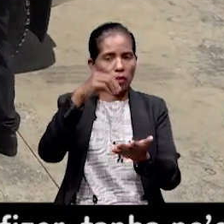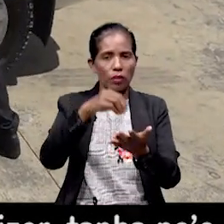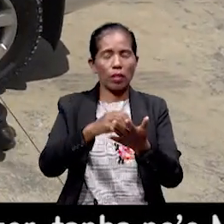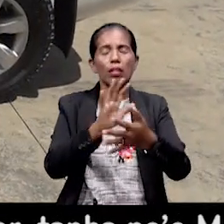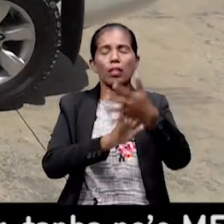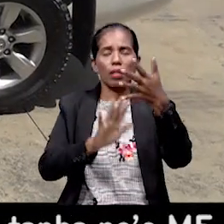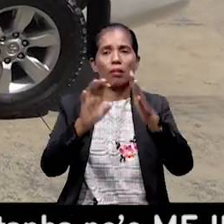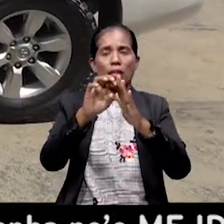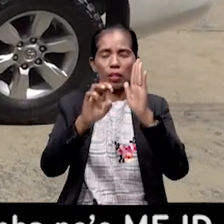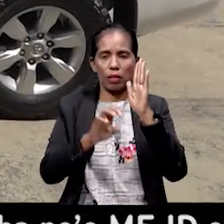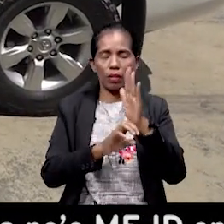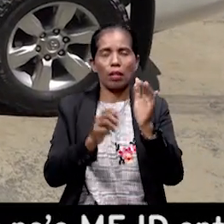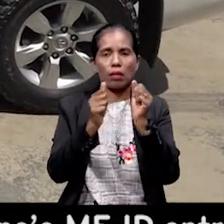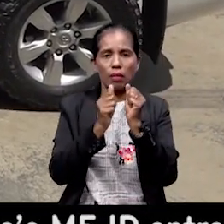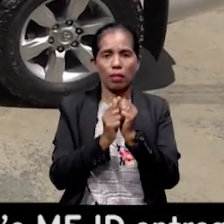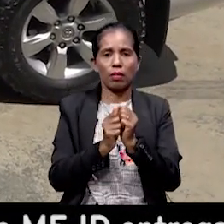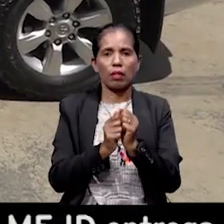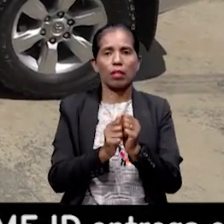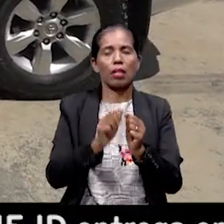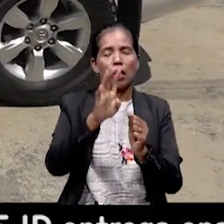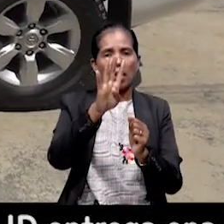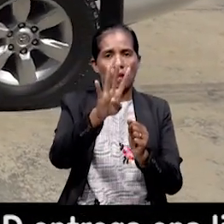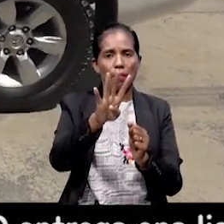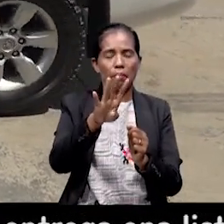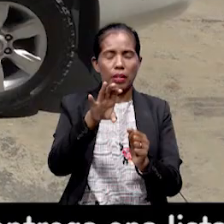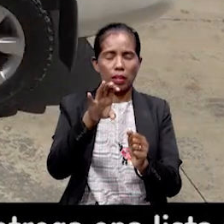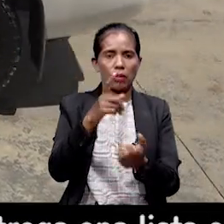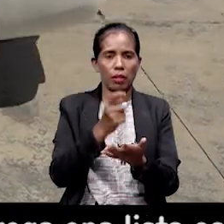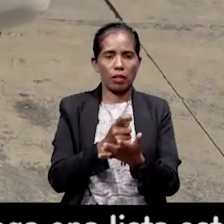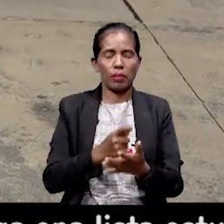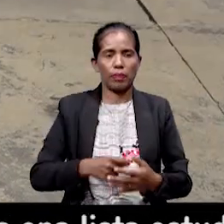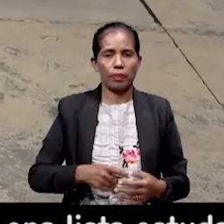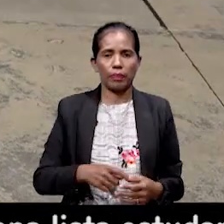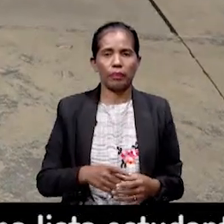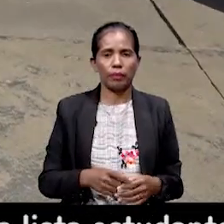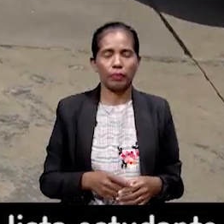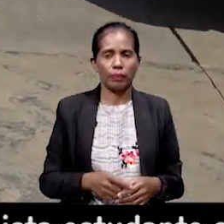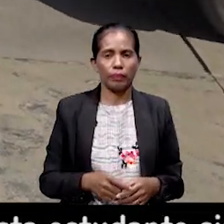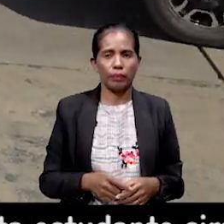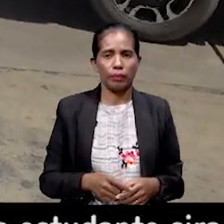cerimônia Estado ne, Hamutu Krihung Atus Hat. Vem-vindas menes, Ziemen.